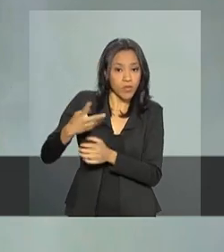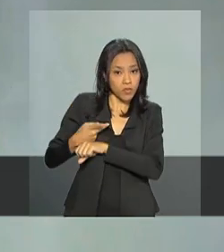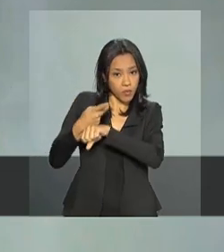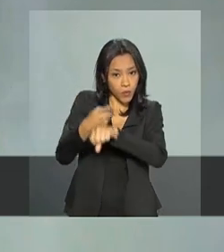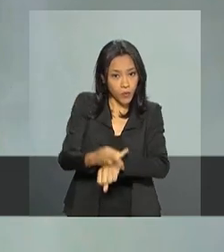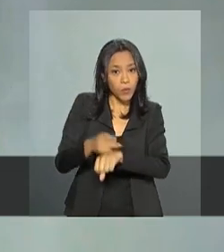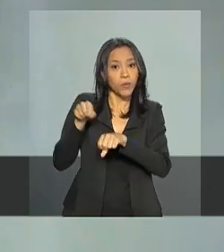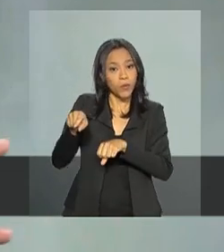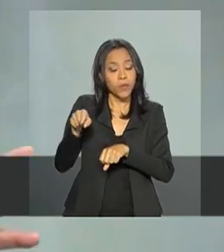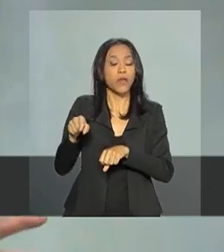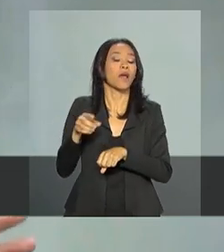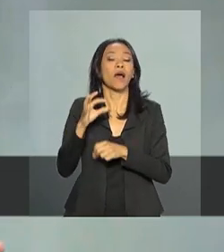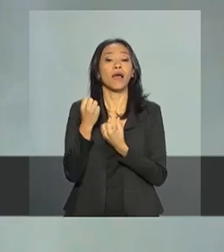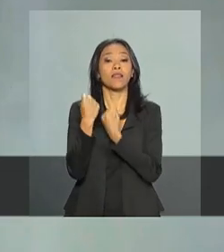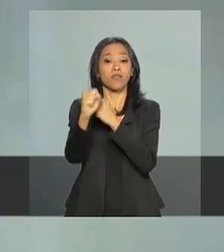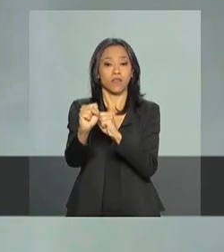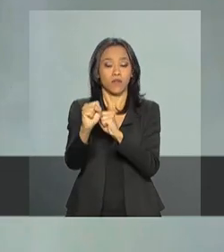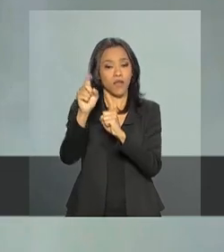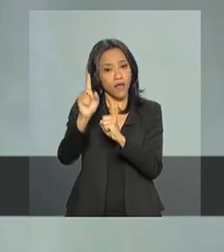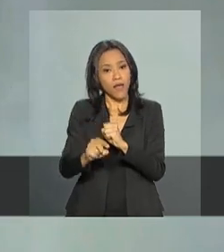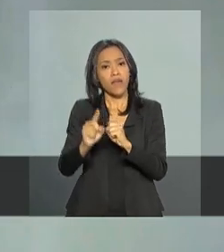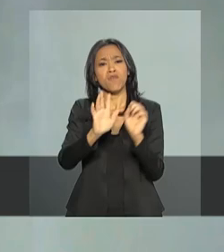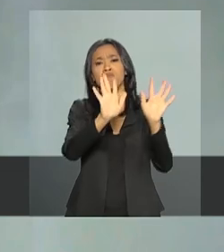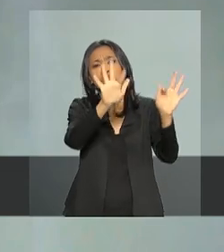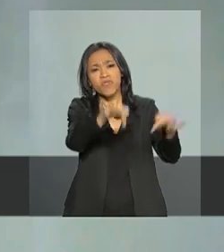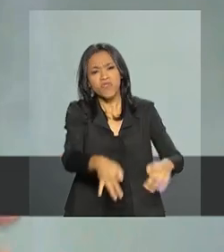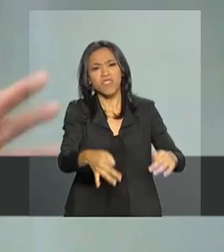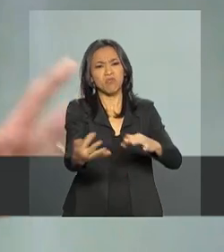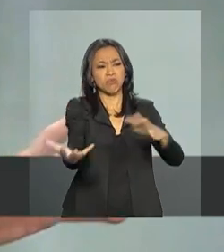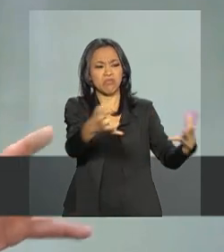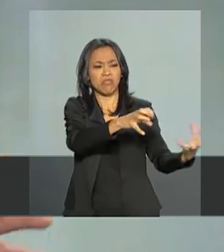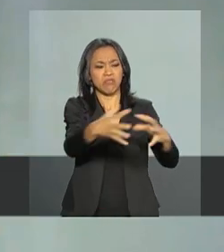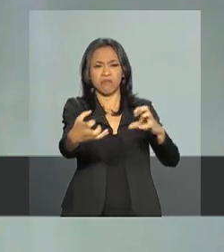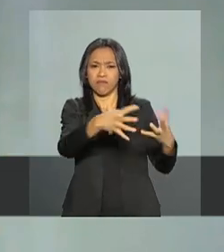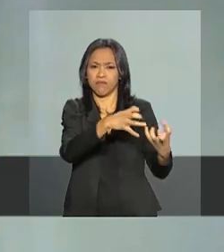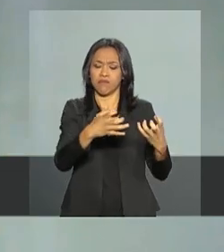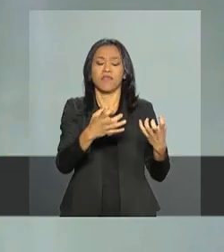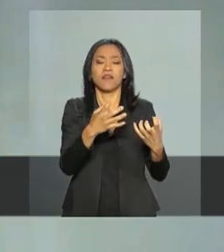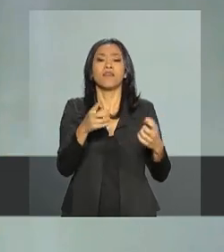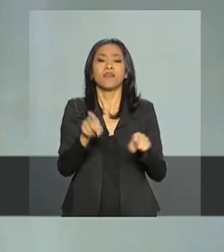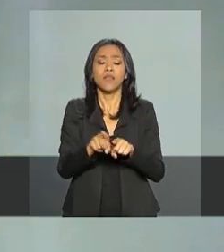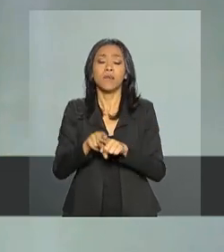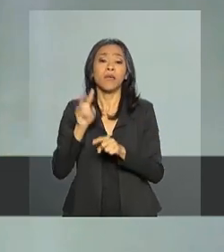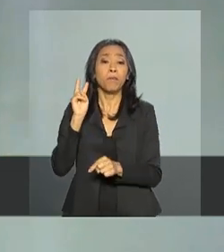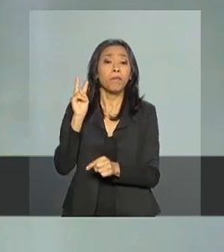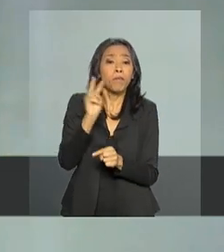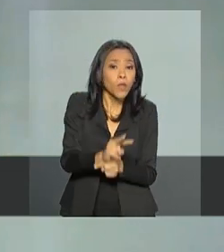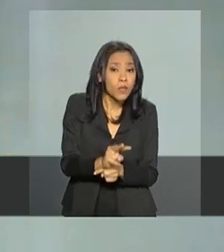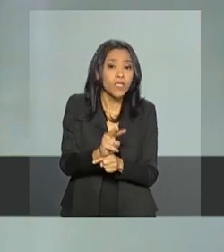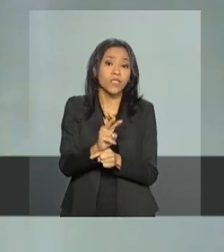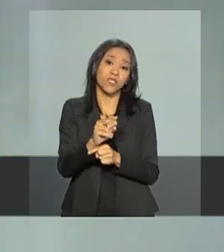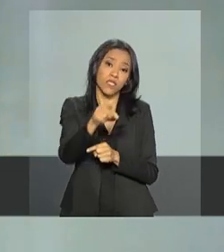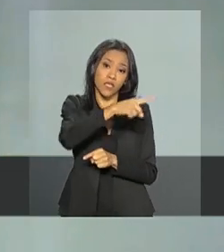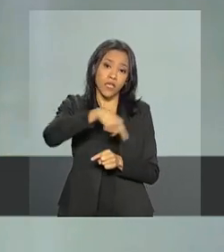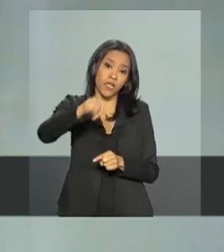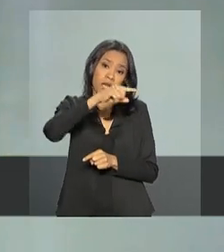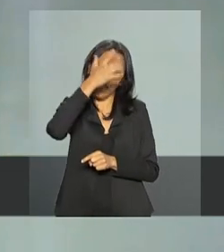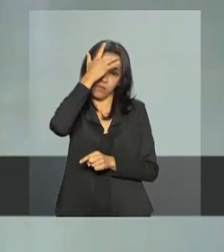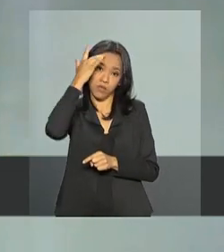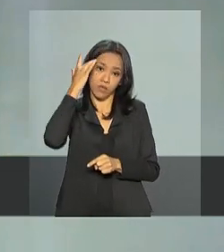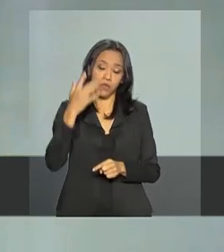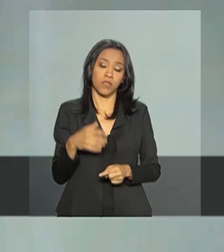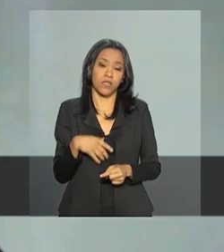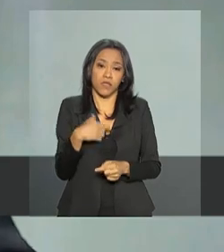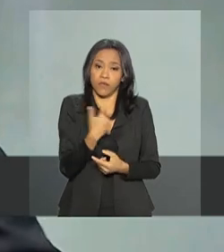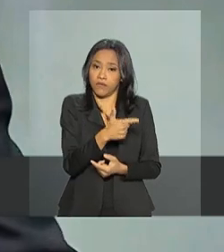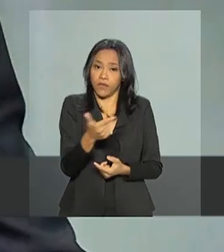da litigiosidade e, basicamente, a proteção daqueles que economicamente não